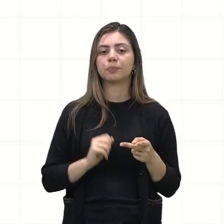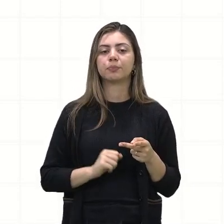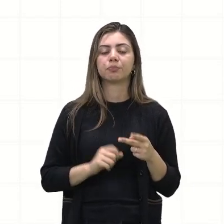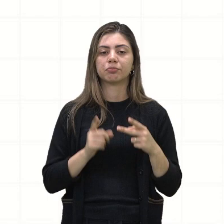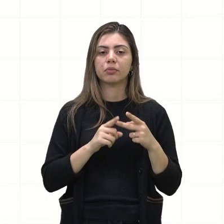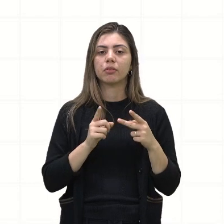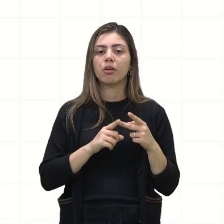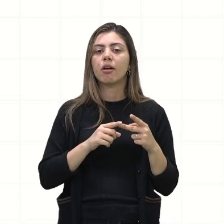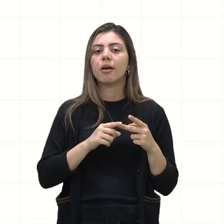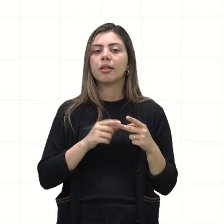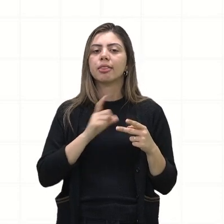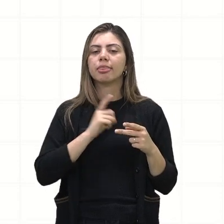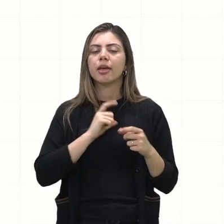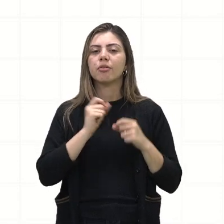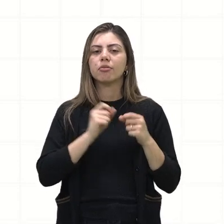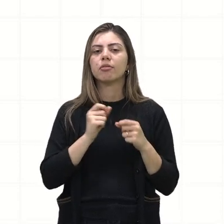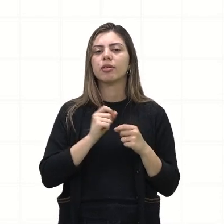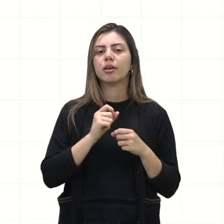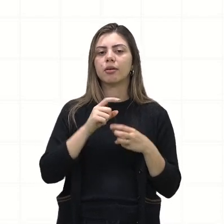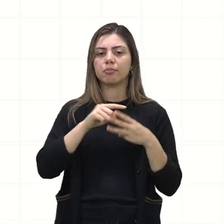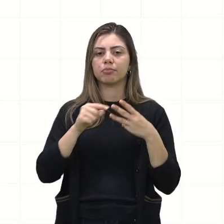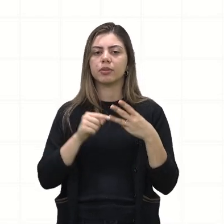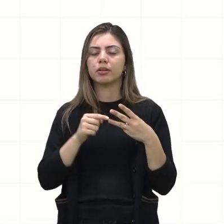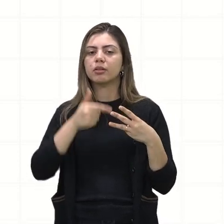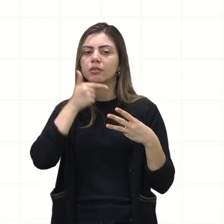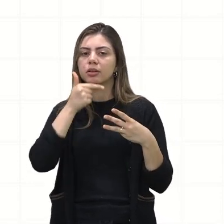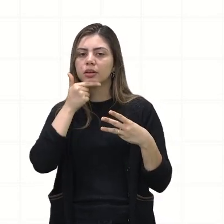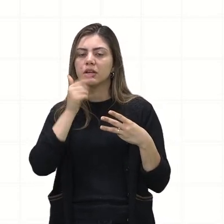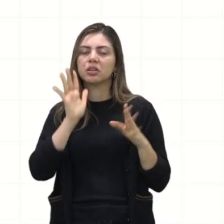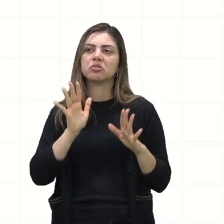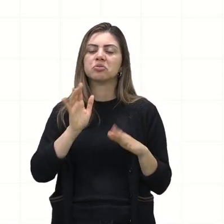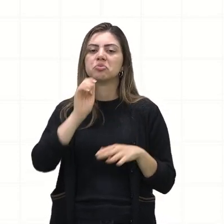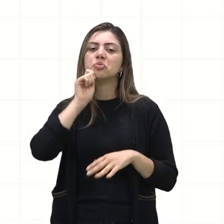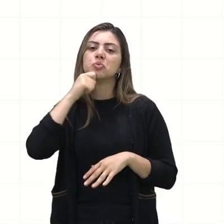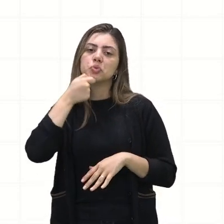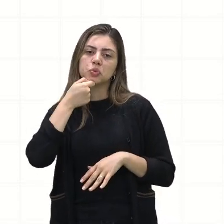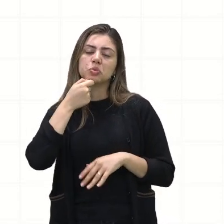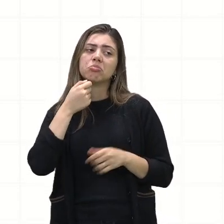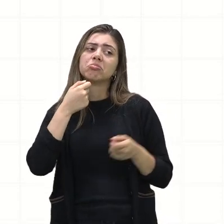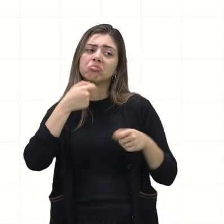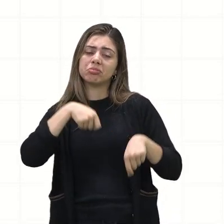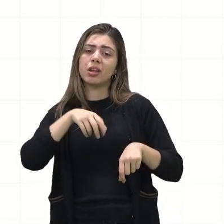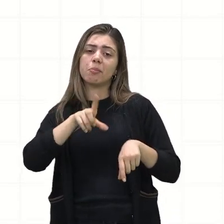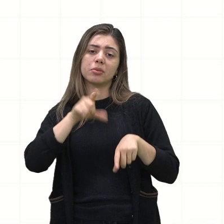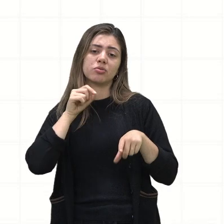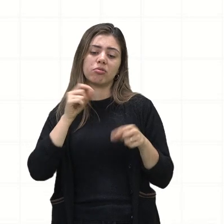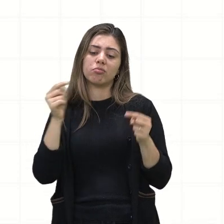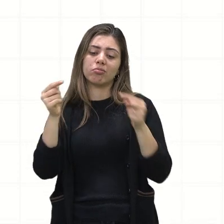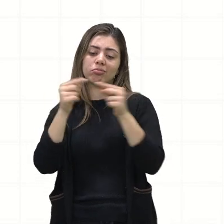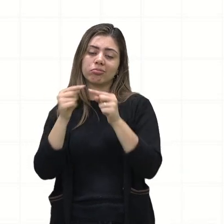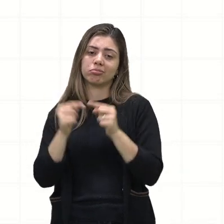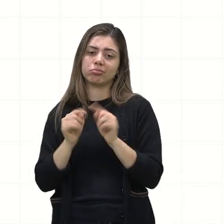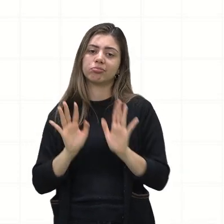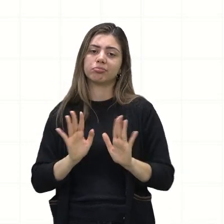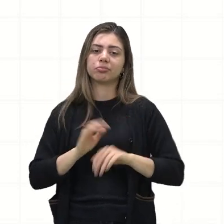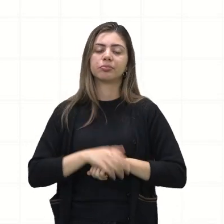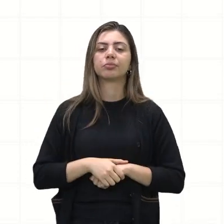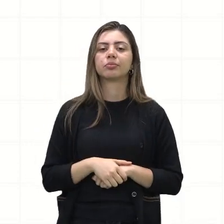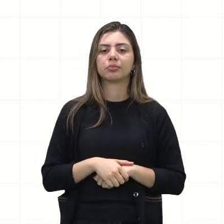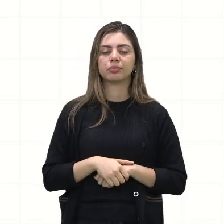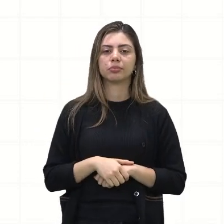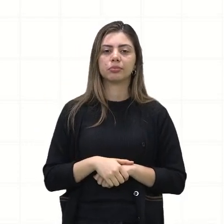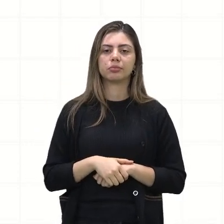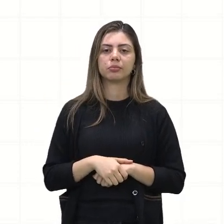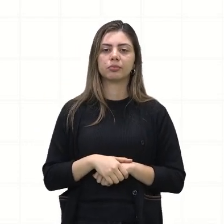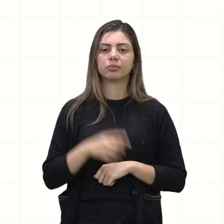queijo e eu quero suco. Então, é uma das possibilidades. Né?